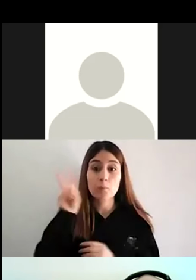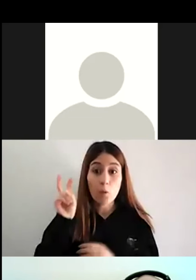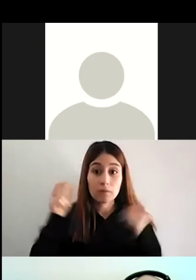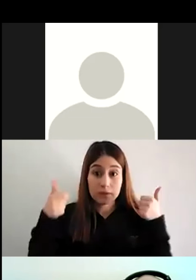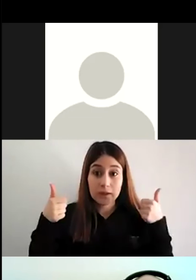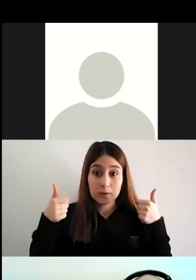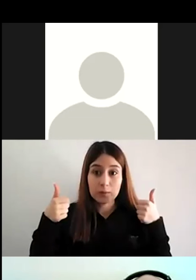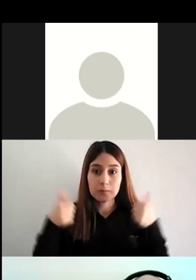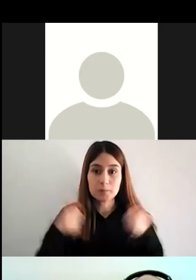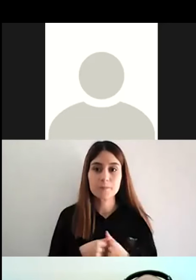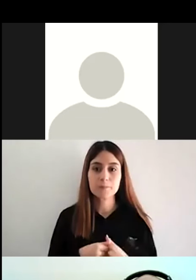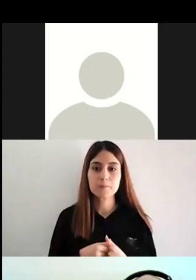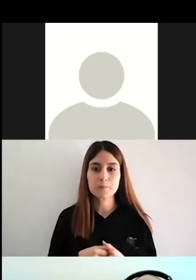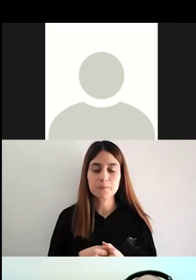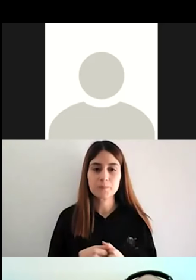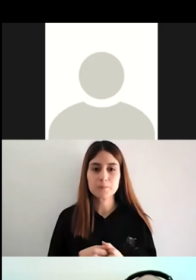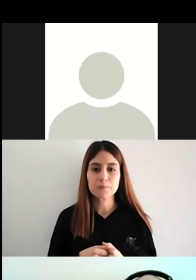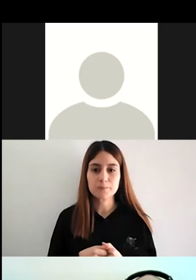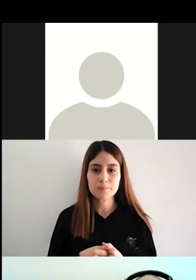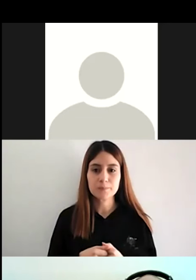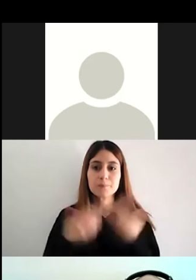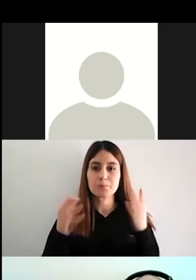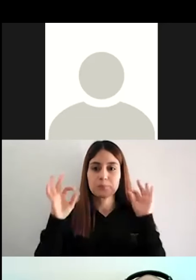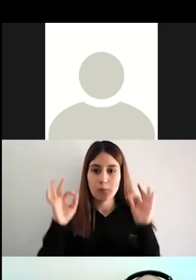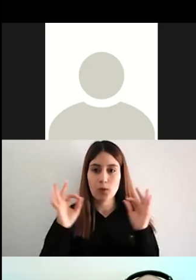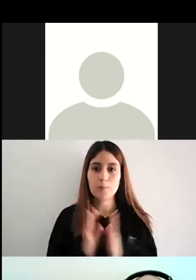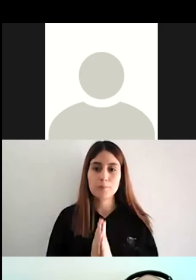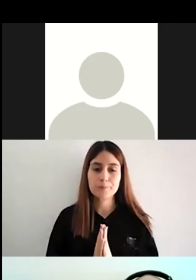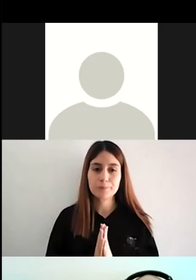certo? Sim, sim, bem. Pronto, ótimo.